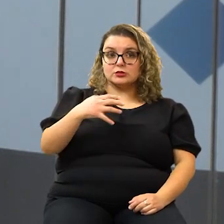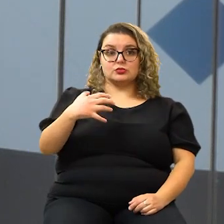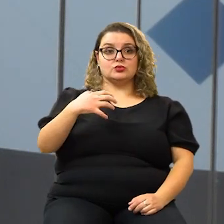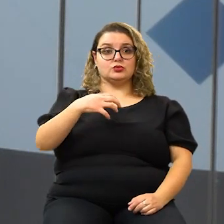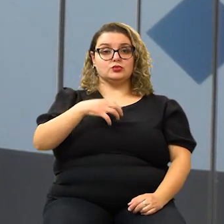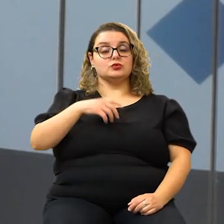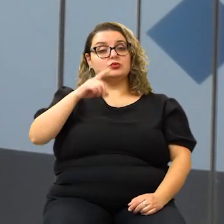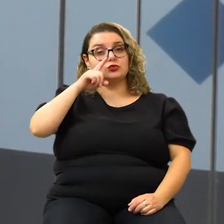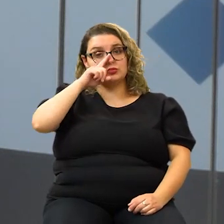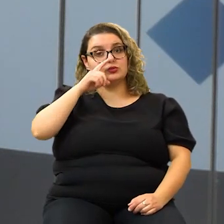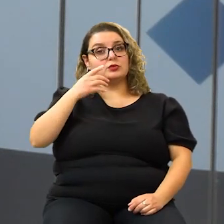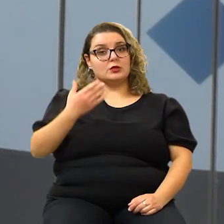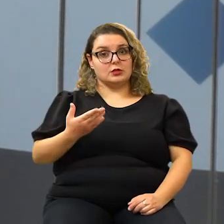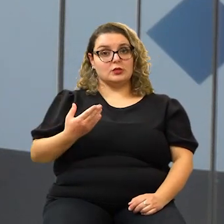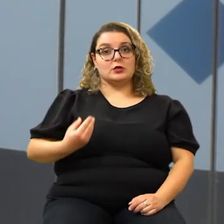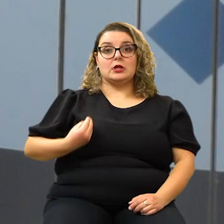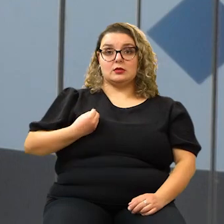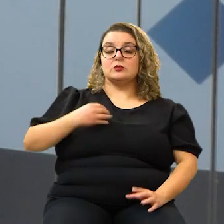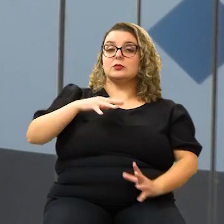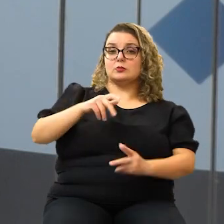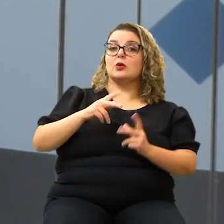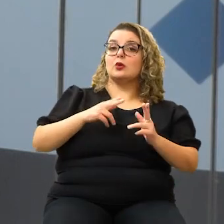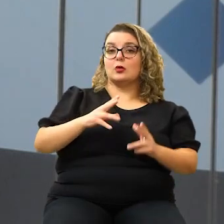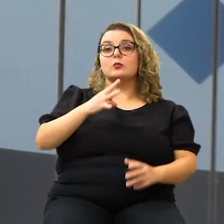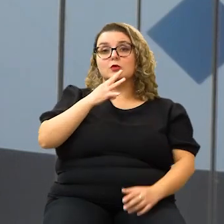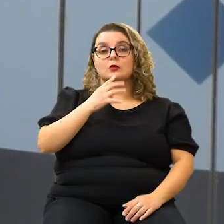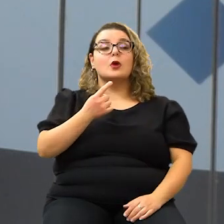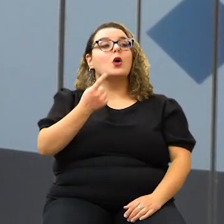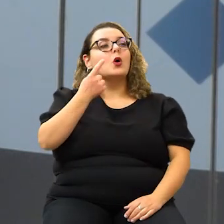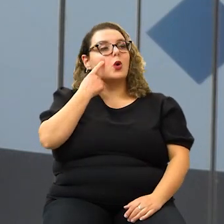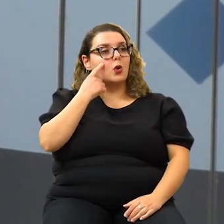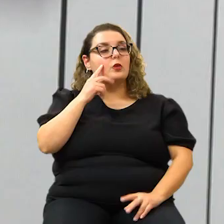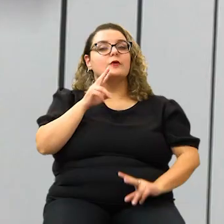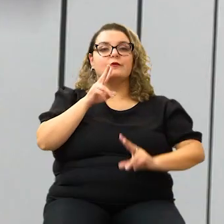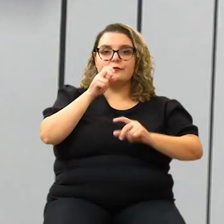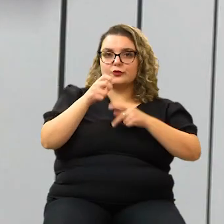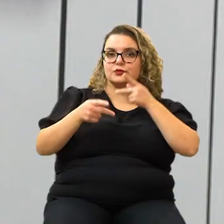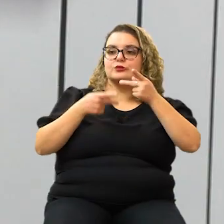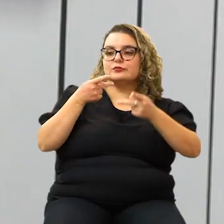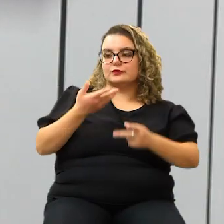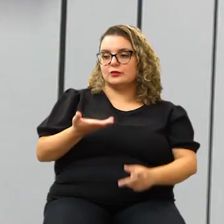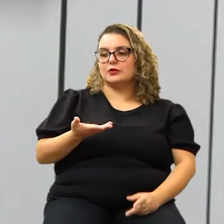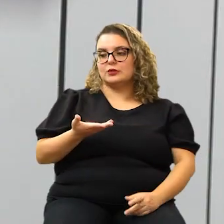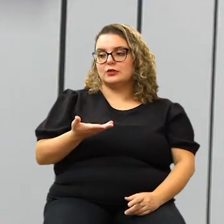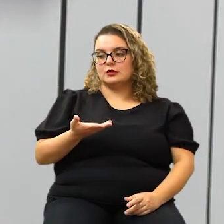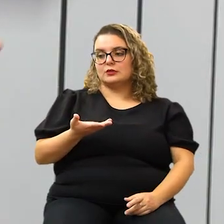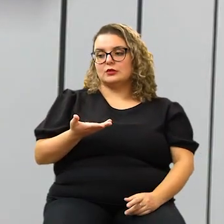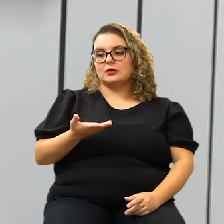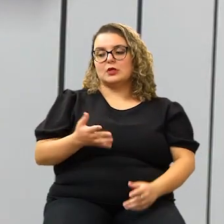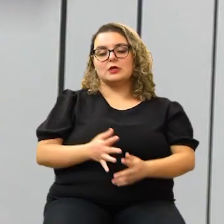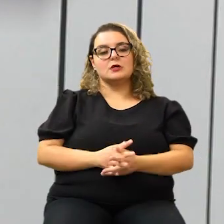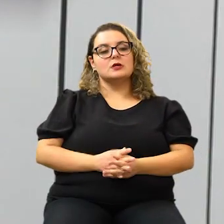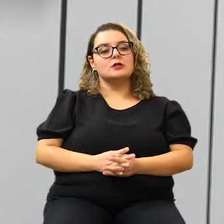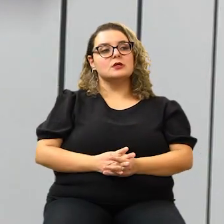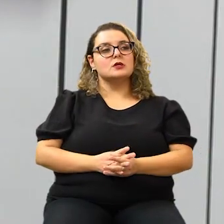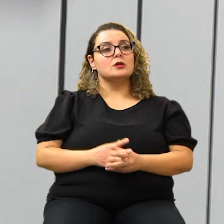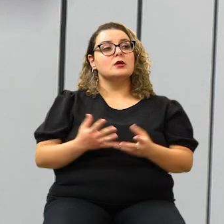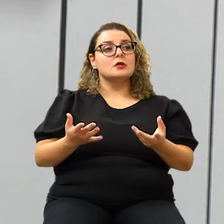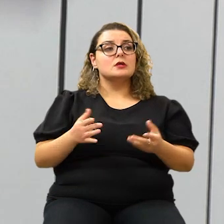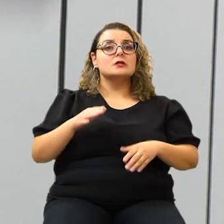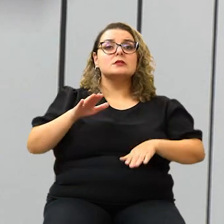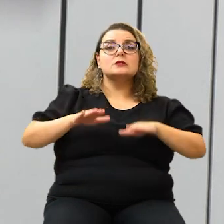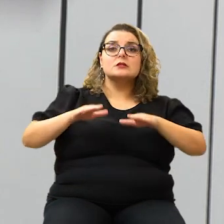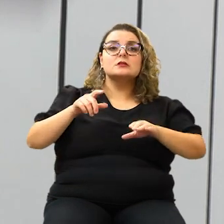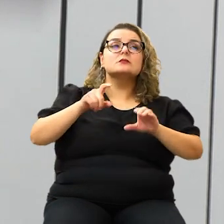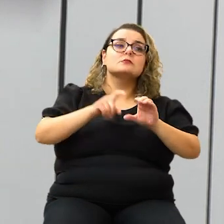a colocar em risco a vida na Terra como nós conhecemos. Olha aí, bem forte que você acabou de falar agora, né? E